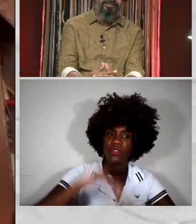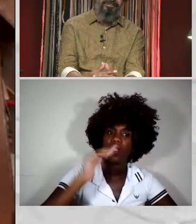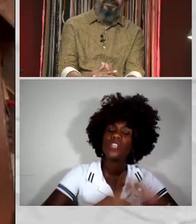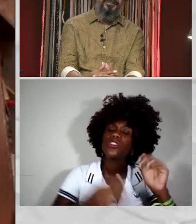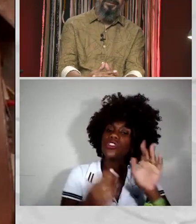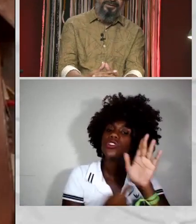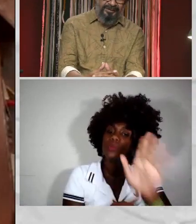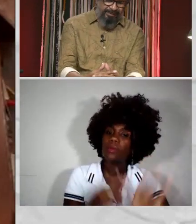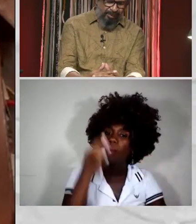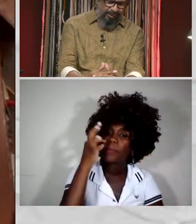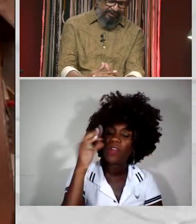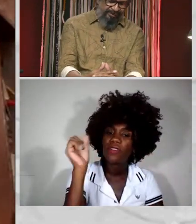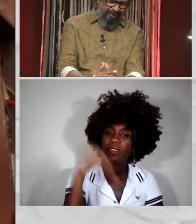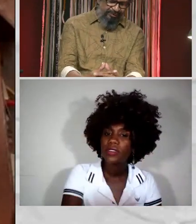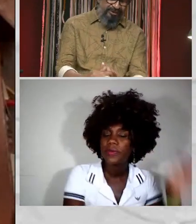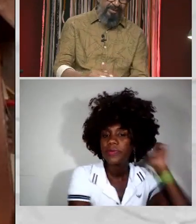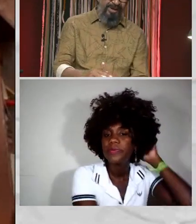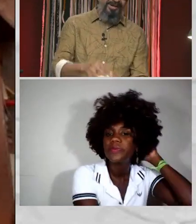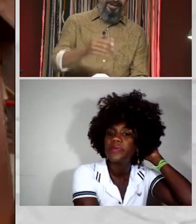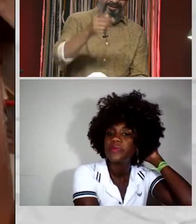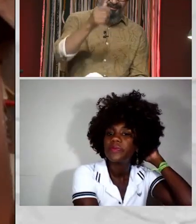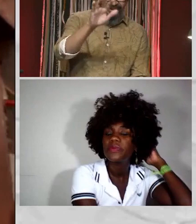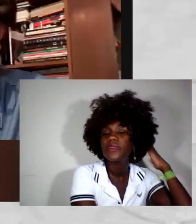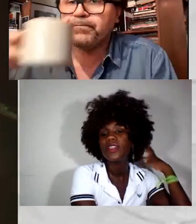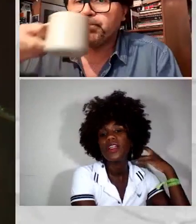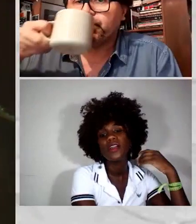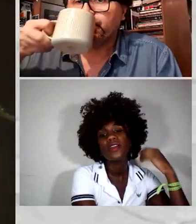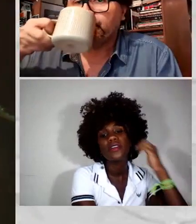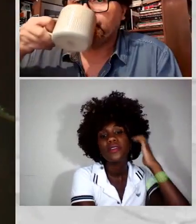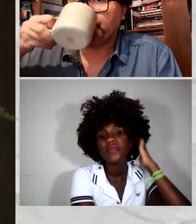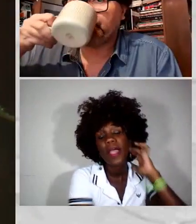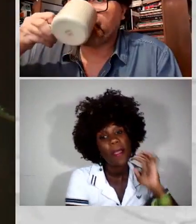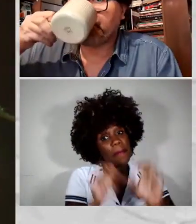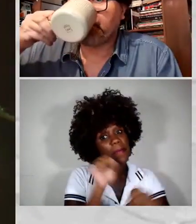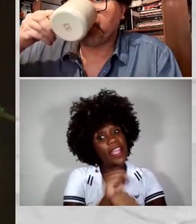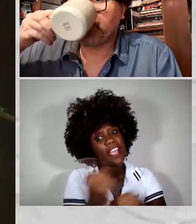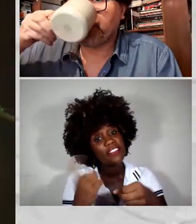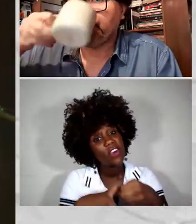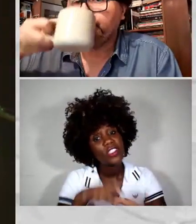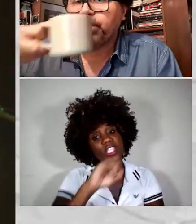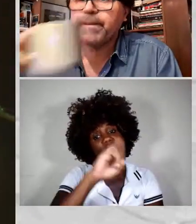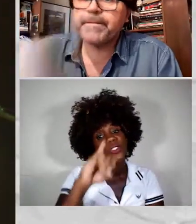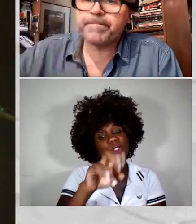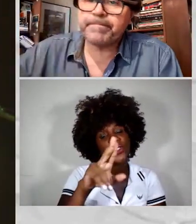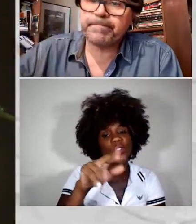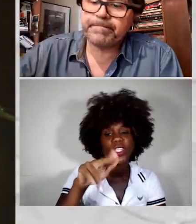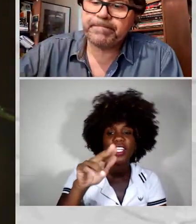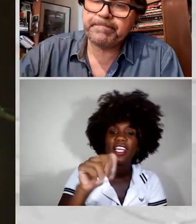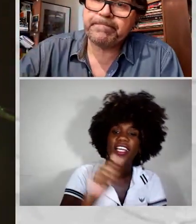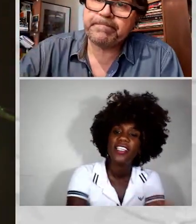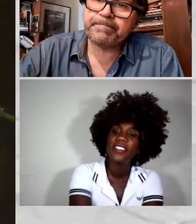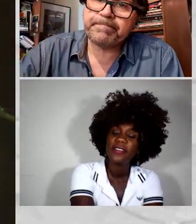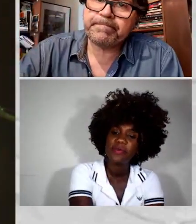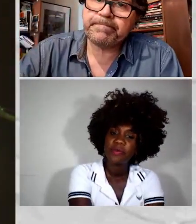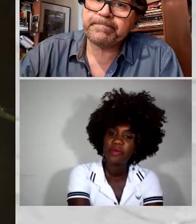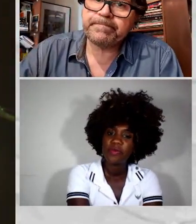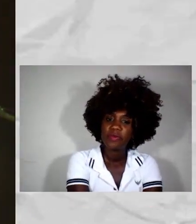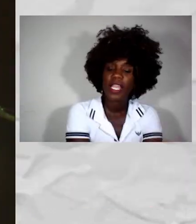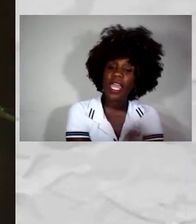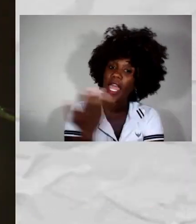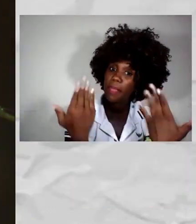sempre. Que bom, que bom. Eu vou chamar, daqui a pouco a gente volta, eu vou chamar a Juliana, para que ela possa